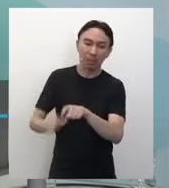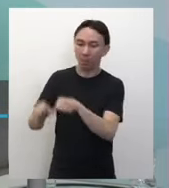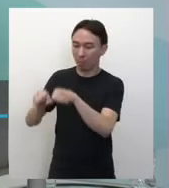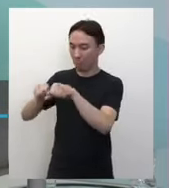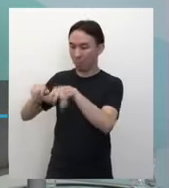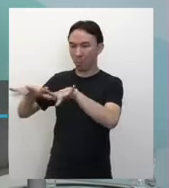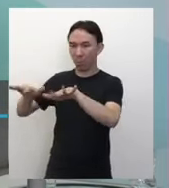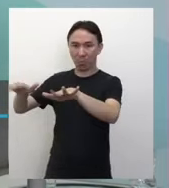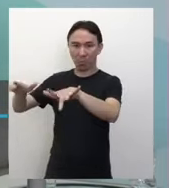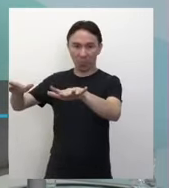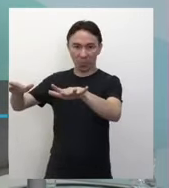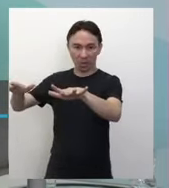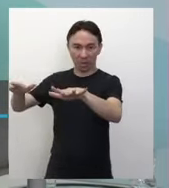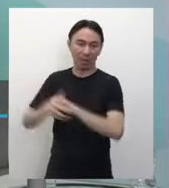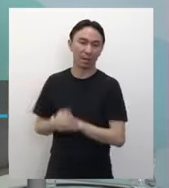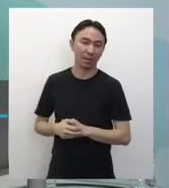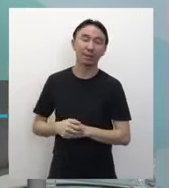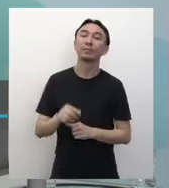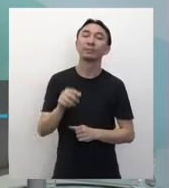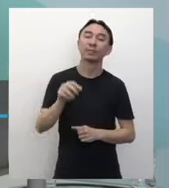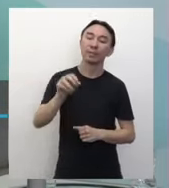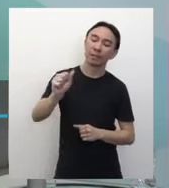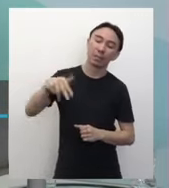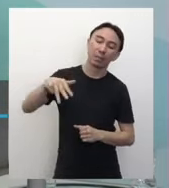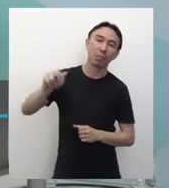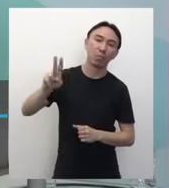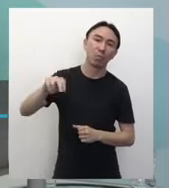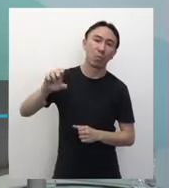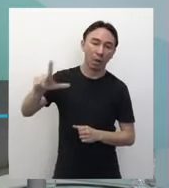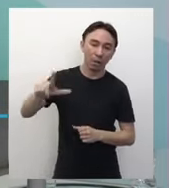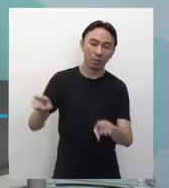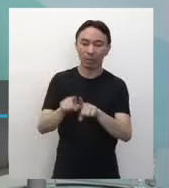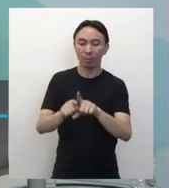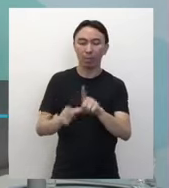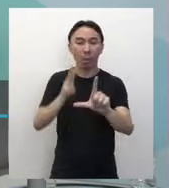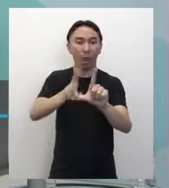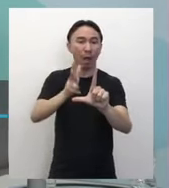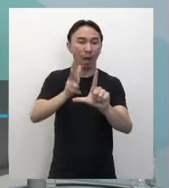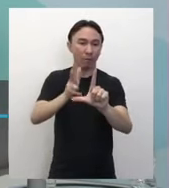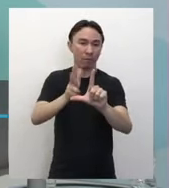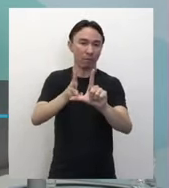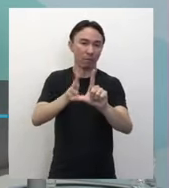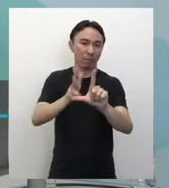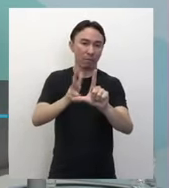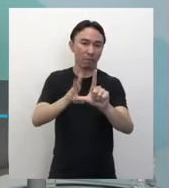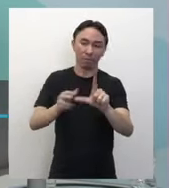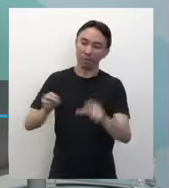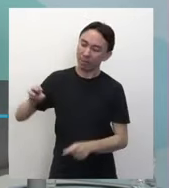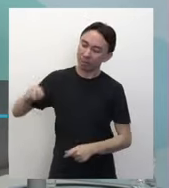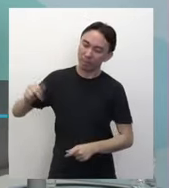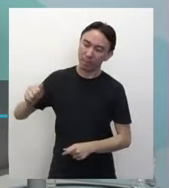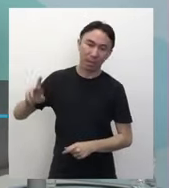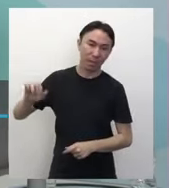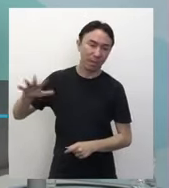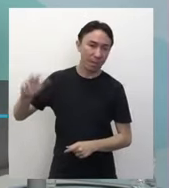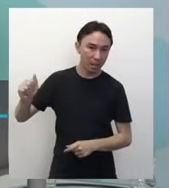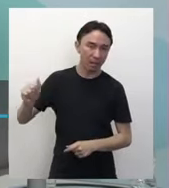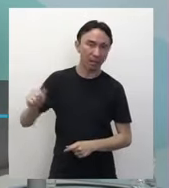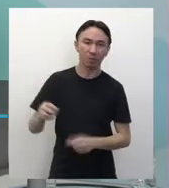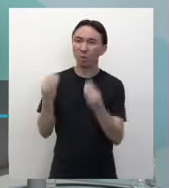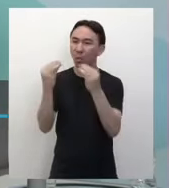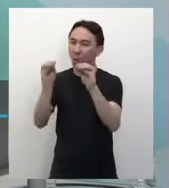O Samuel da Provânia colocou lives também. A Maria Eduarda da Proleonilda colocou lives, continuar